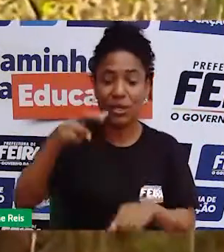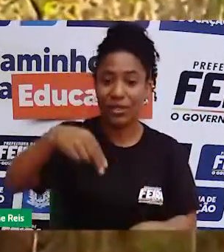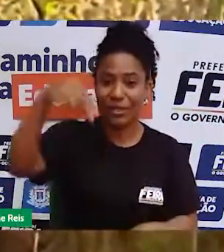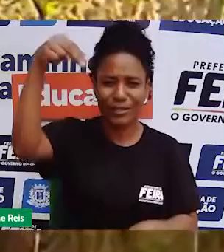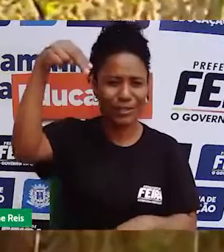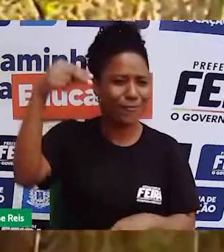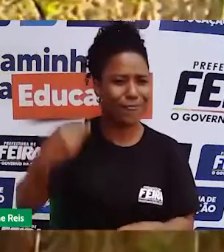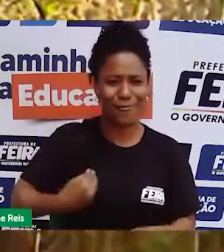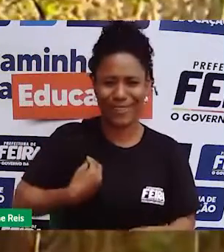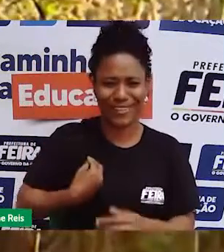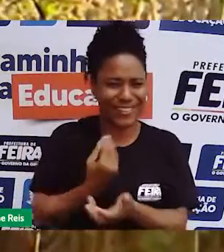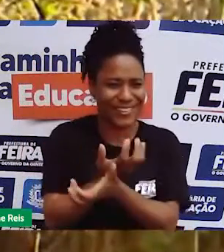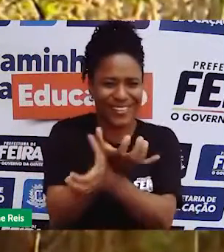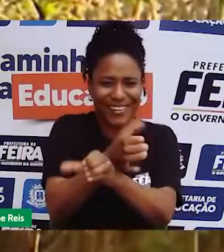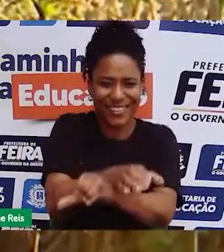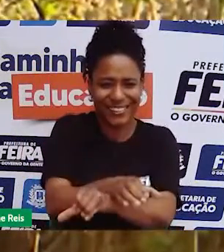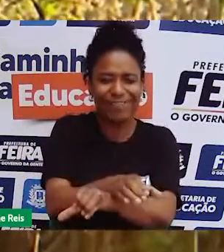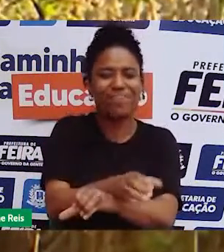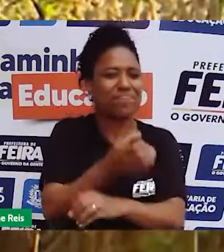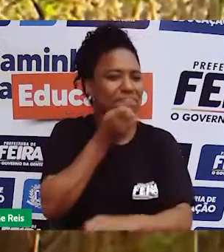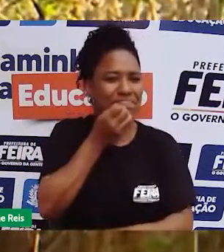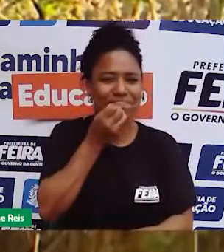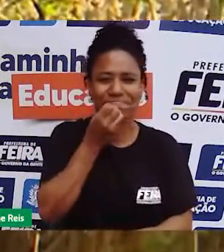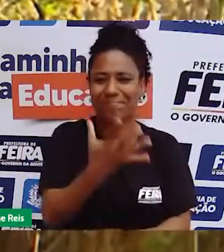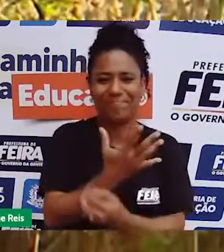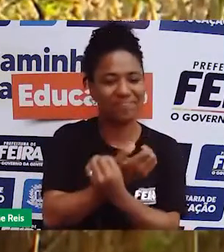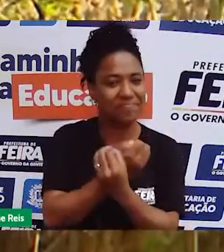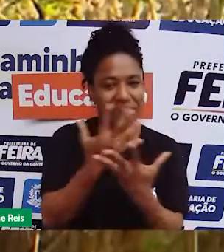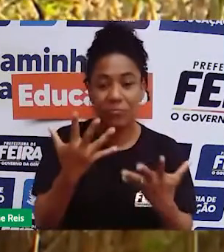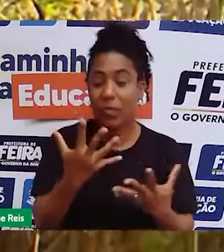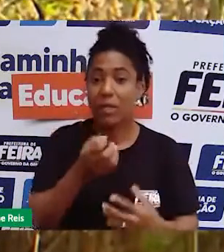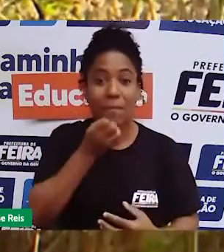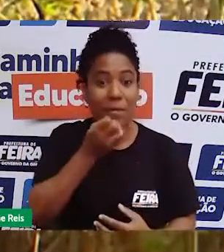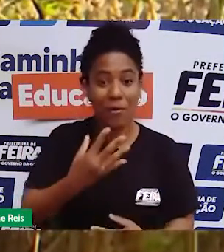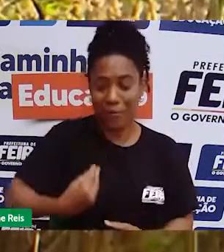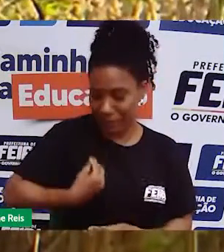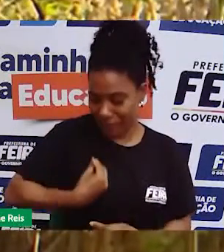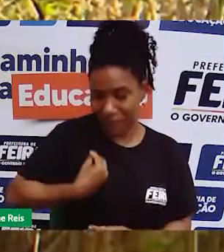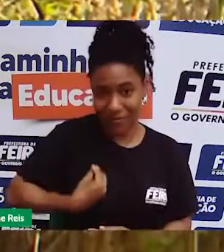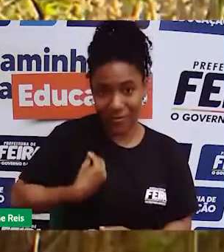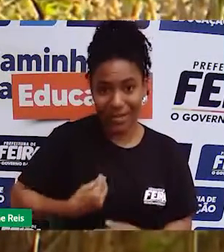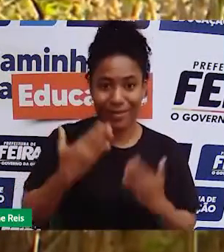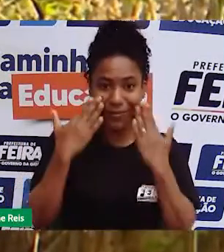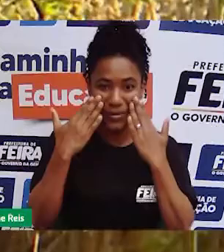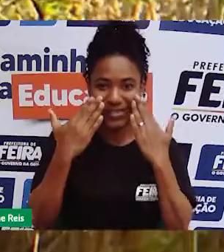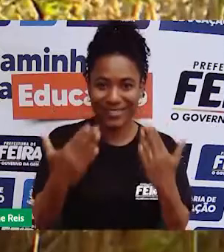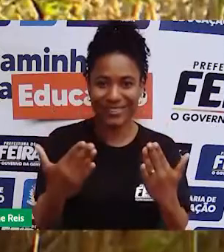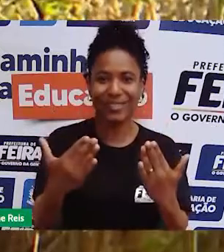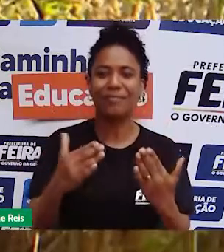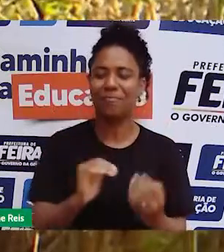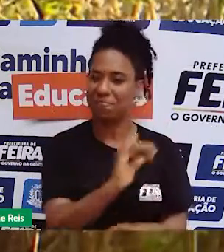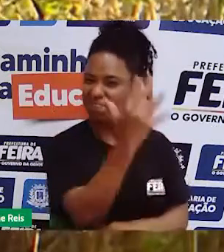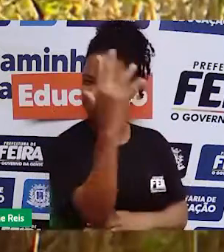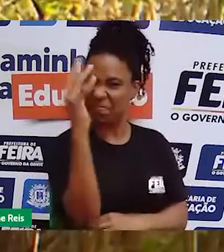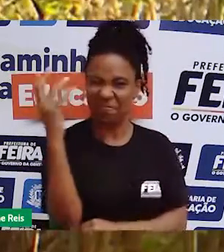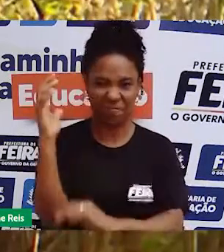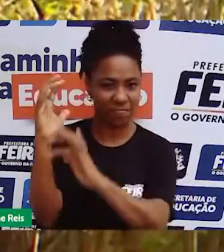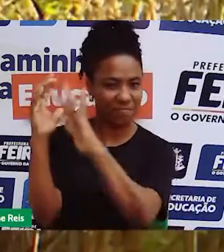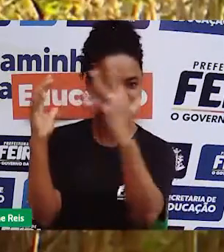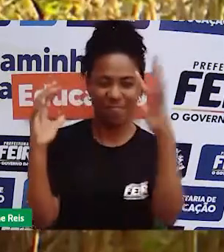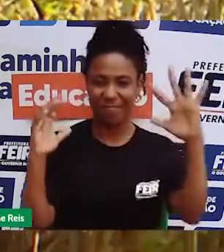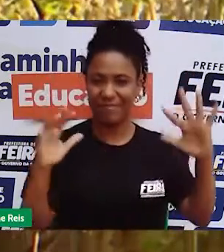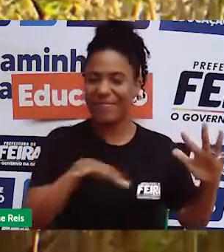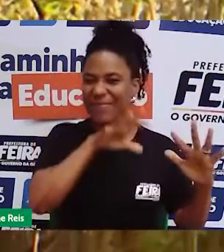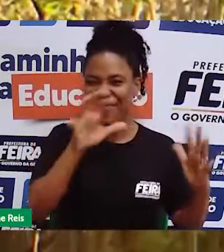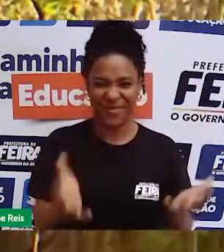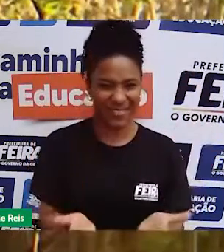bioma maravilhoso na Caatinga. É muito bom estar aqui e sempre assim mostrando, né, a riqueza, para mostrar que o pessoal tem uma